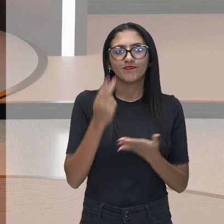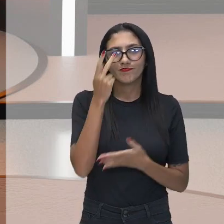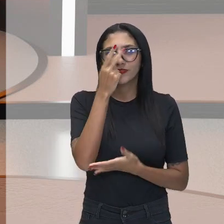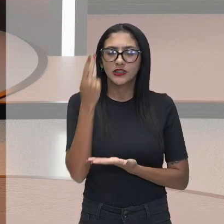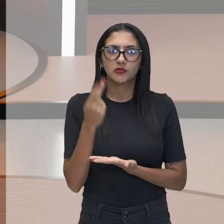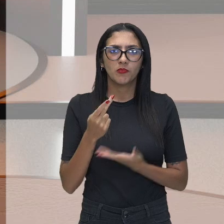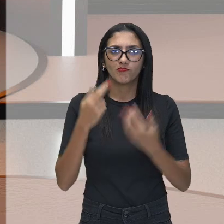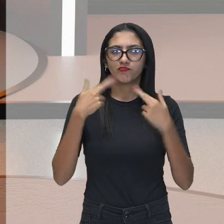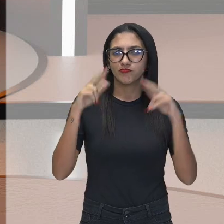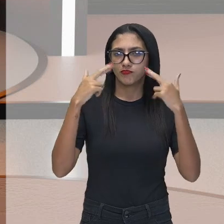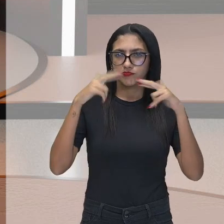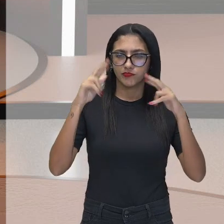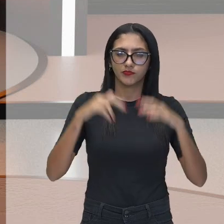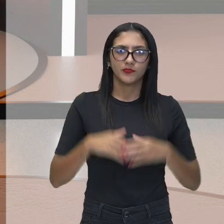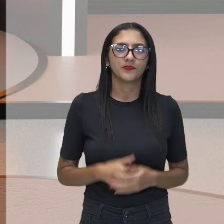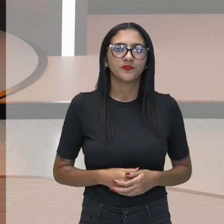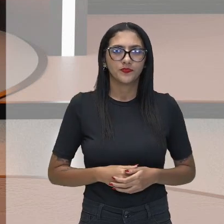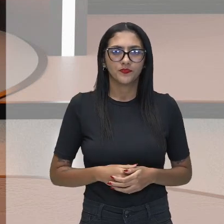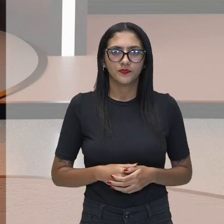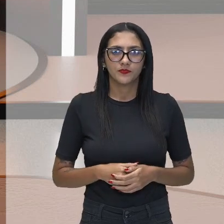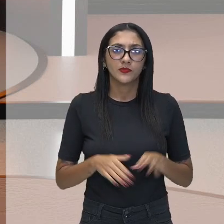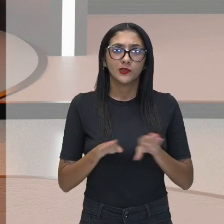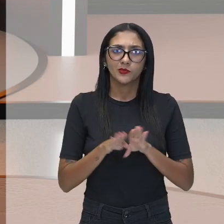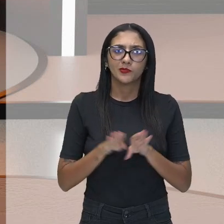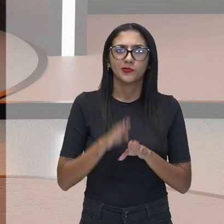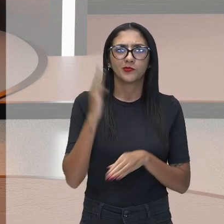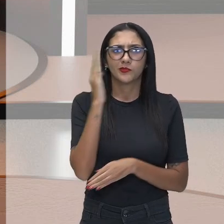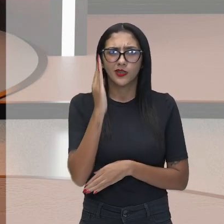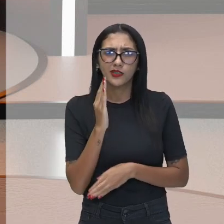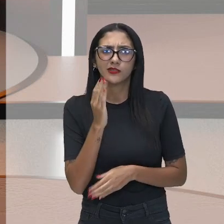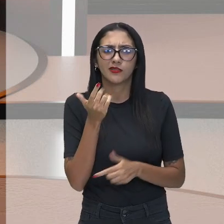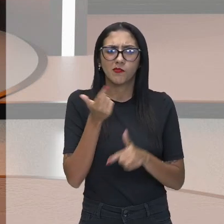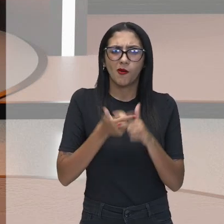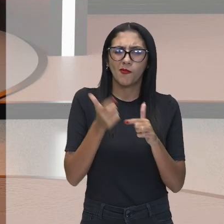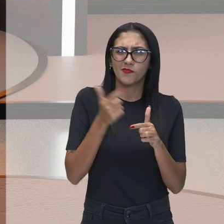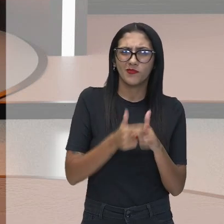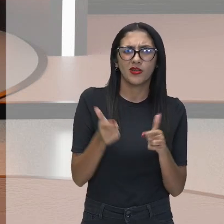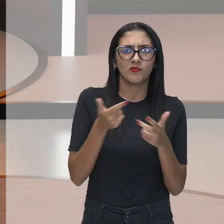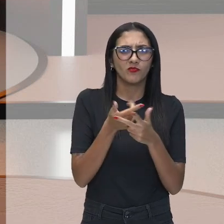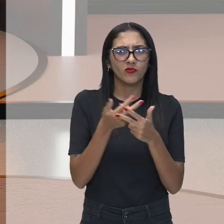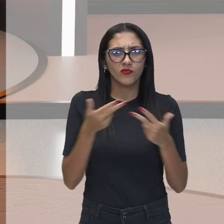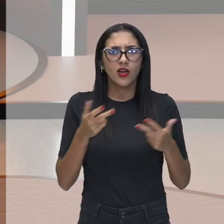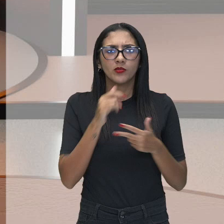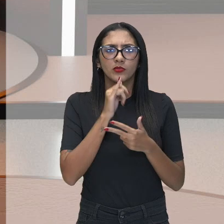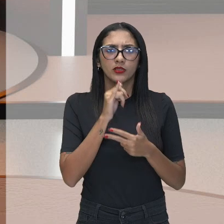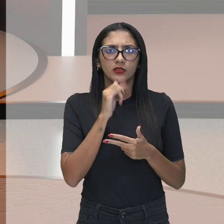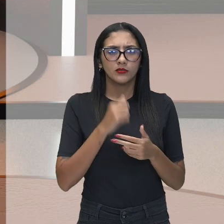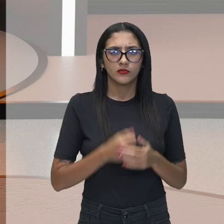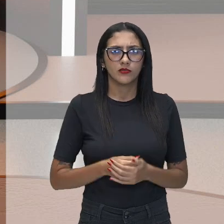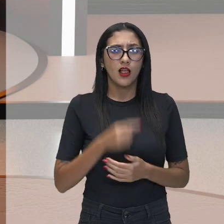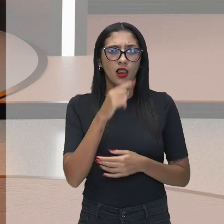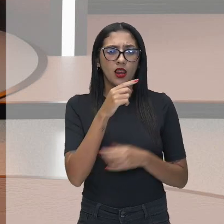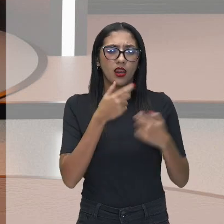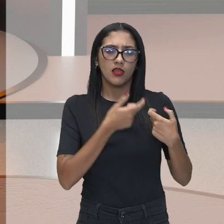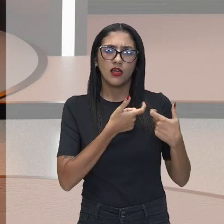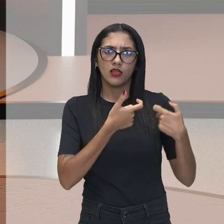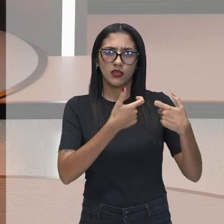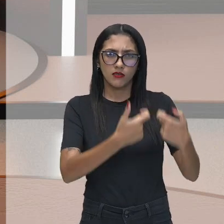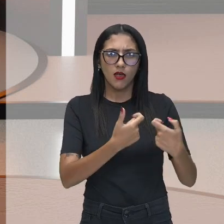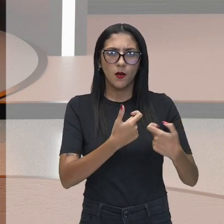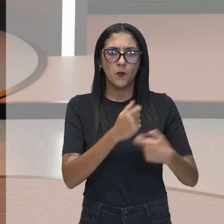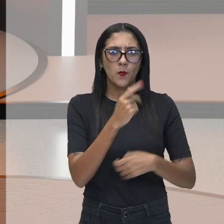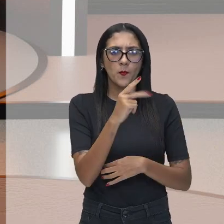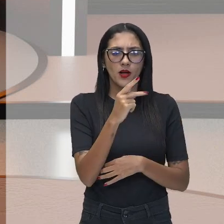que com o Brasil se envolvendo em muitos problemas, como, por exemplo, na chamada Guerra do Paraguai, muitos recursos